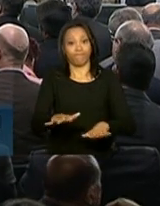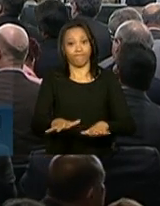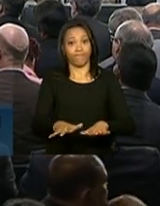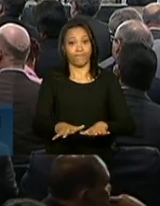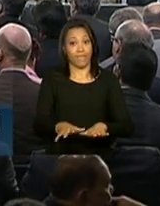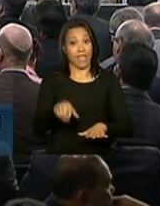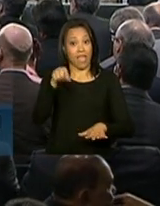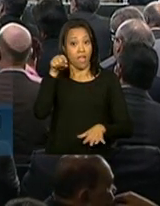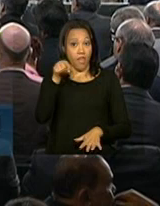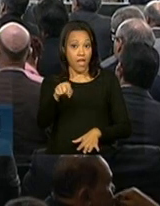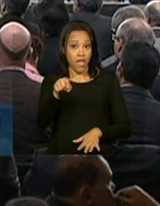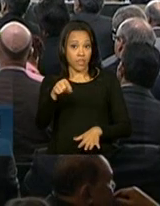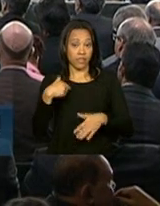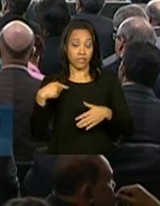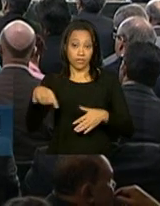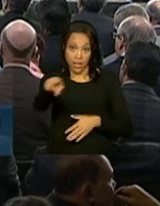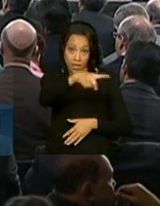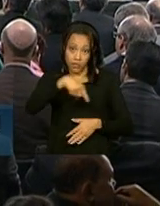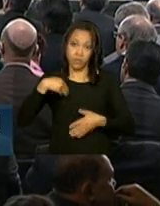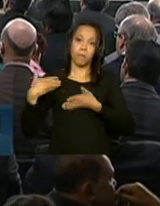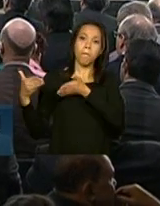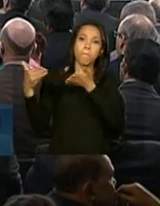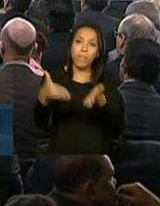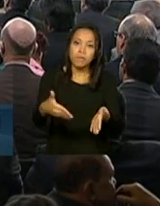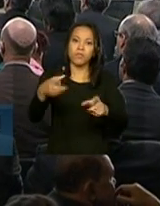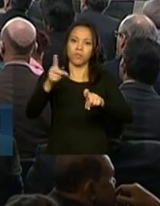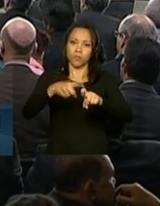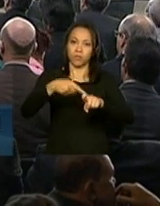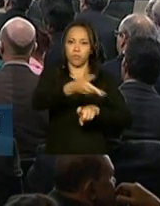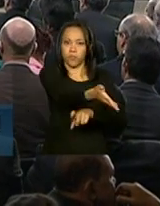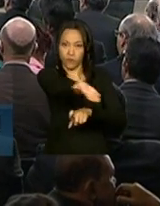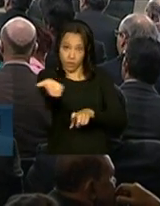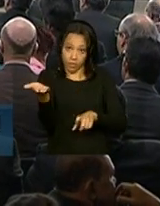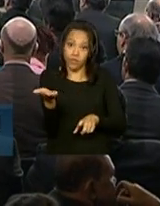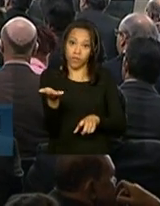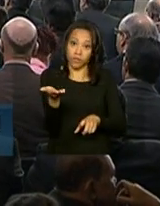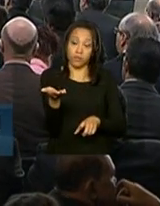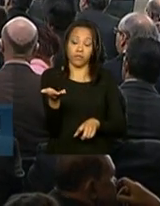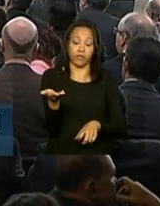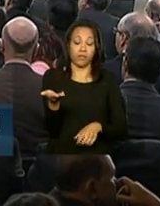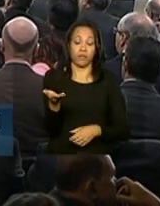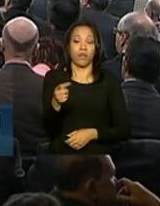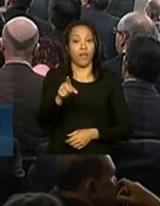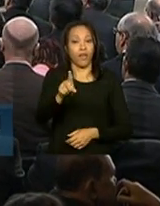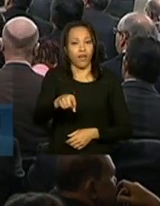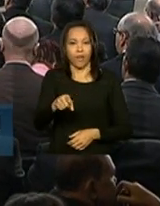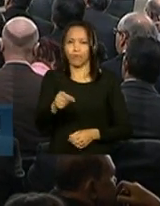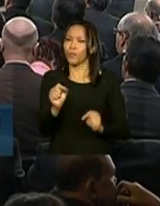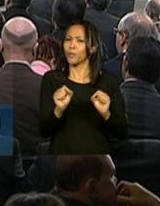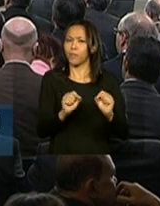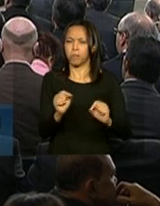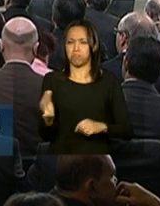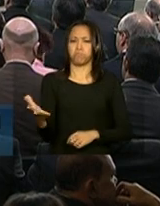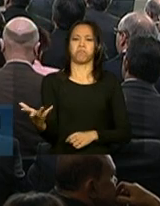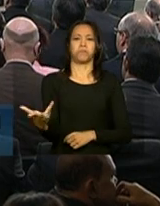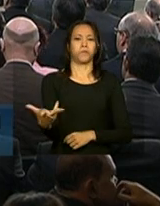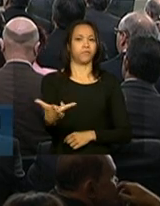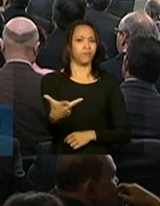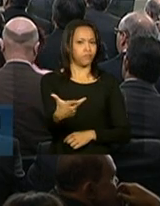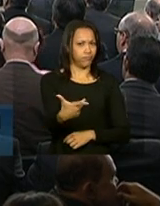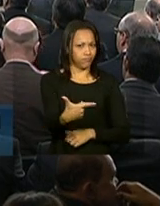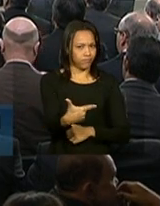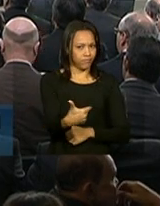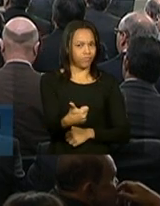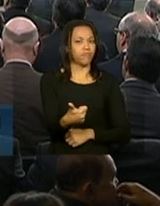essa participação de vocês seja a mais perfeita, a